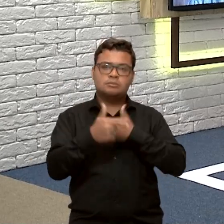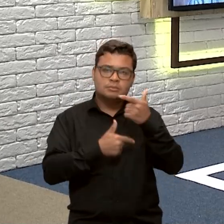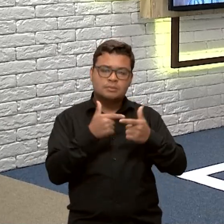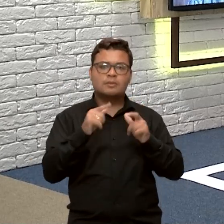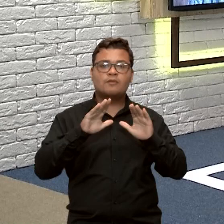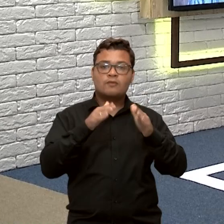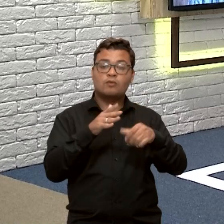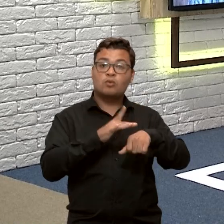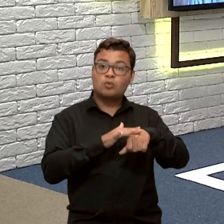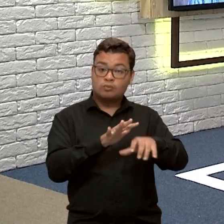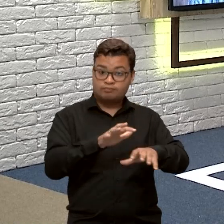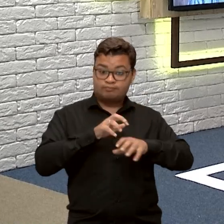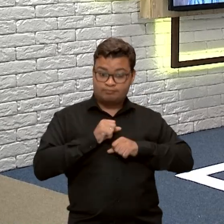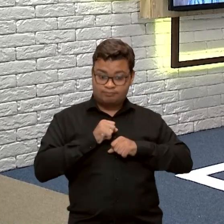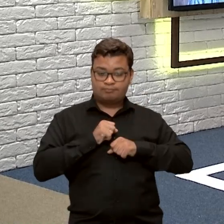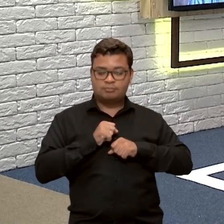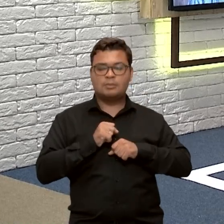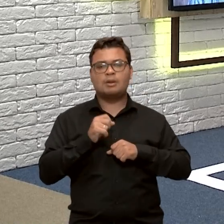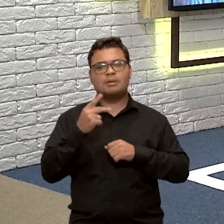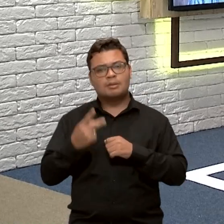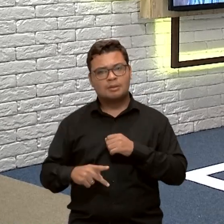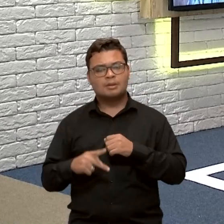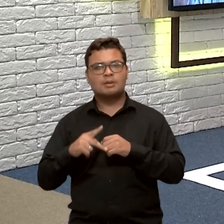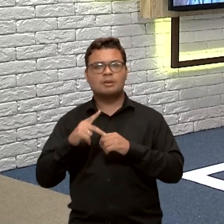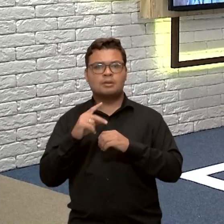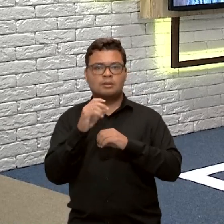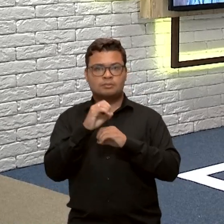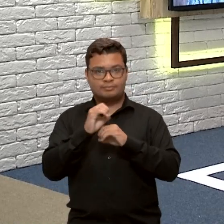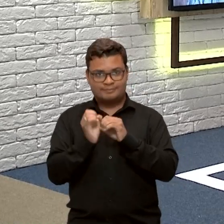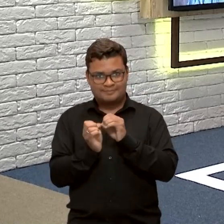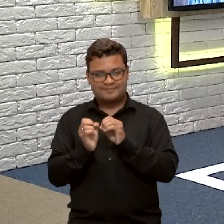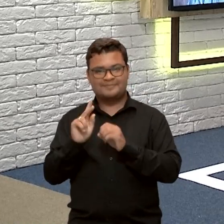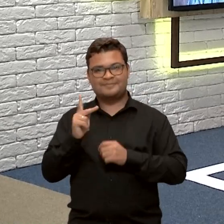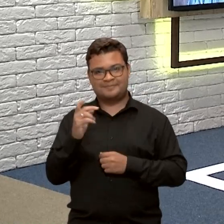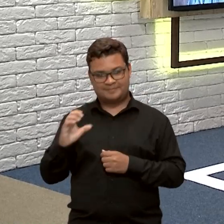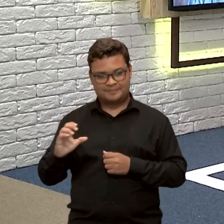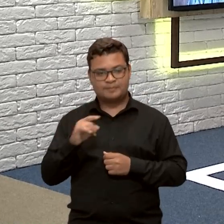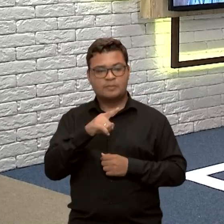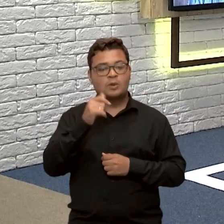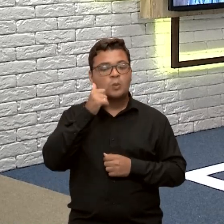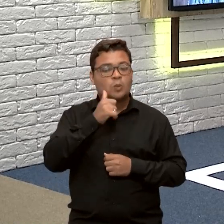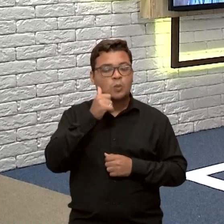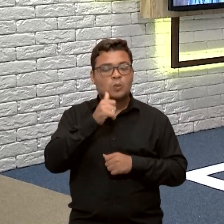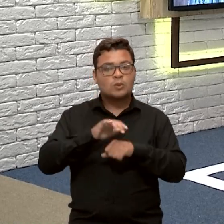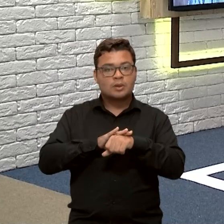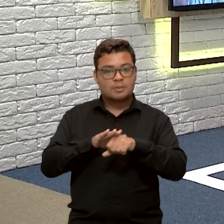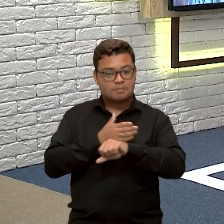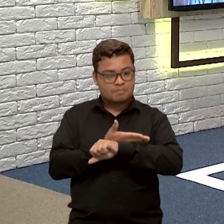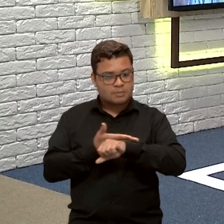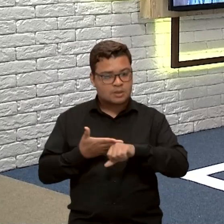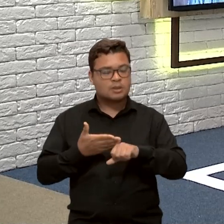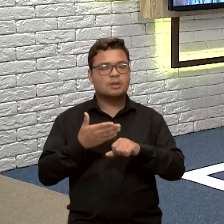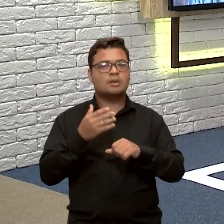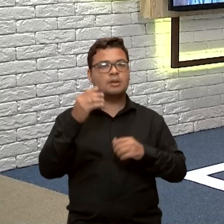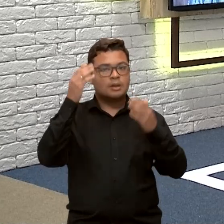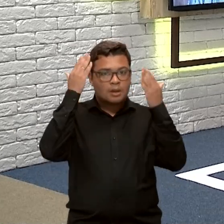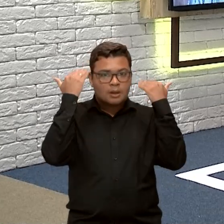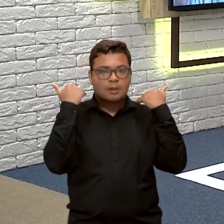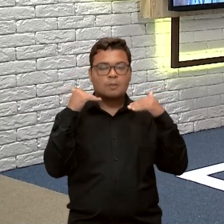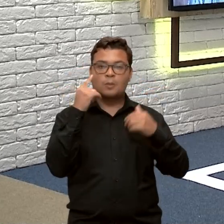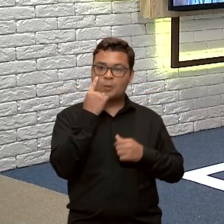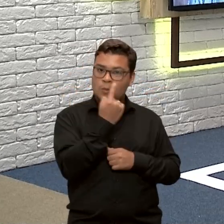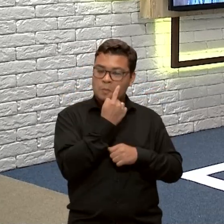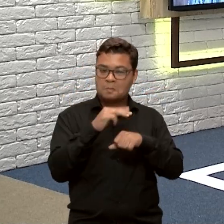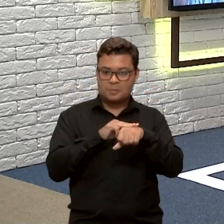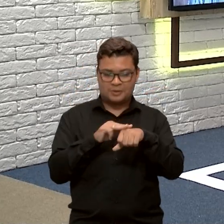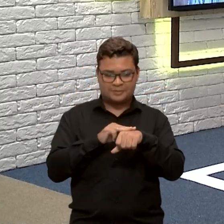Olá, Camila. Um grande prazer estar aqui. Muito obrigado pelo convite. Nós também vamos conversar com a Mariana Tassara,